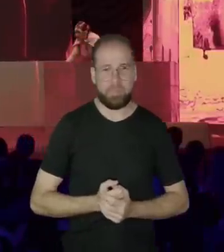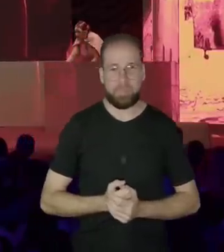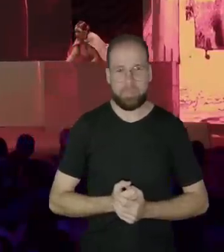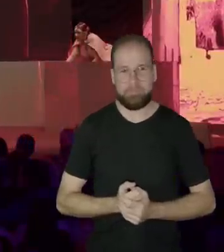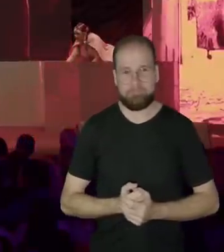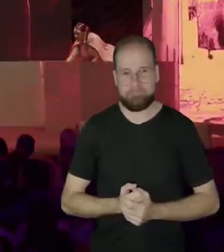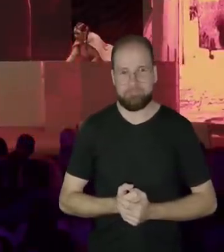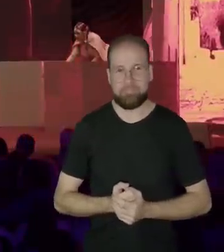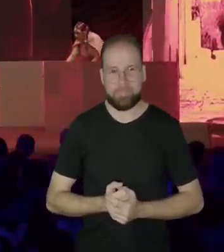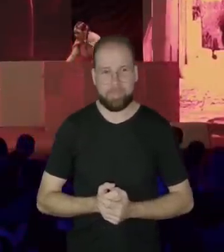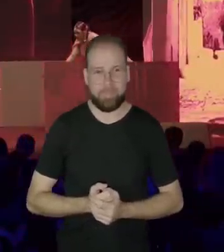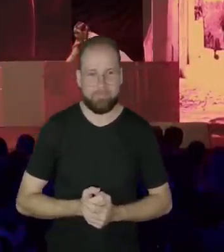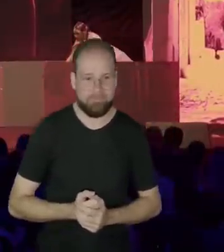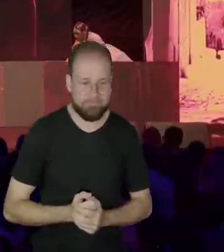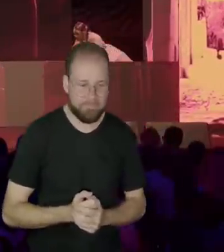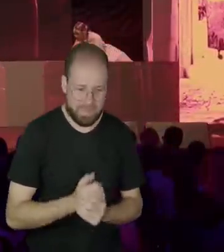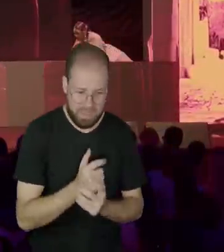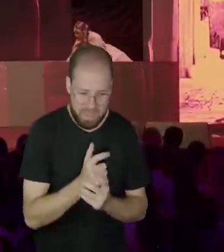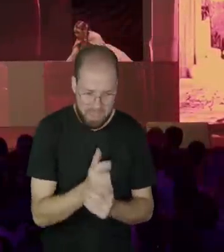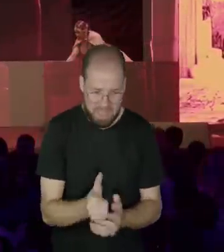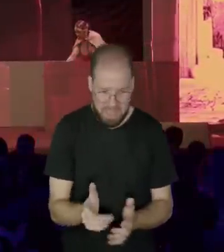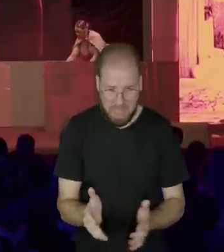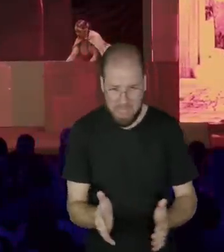Rios de sangue